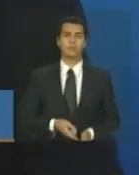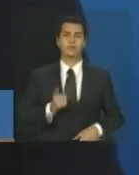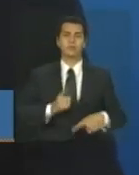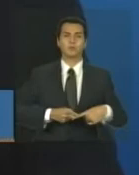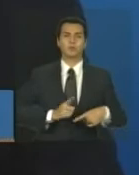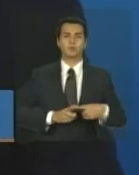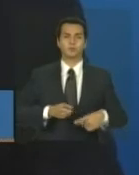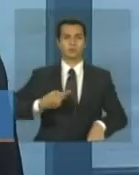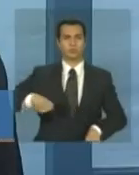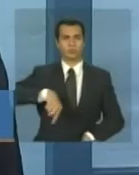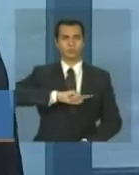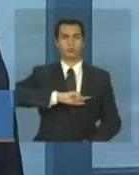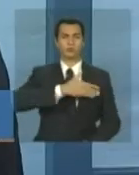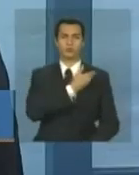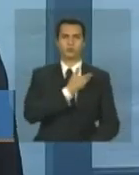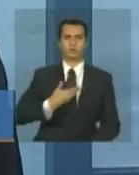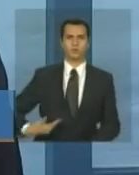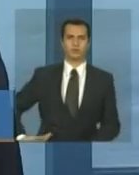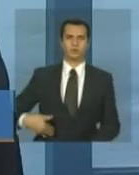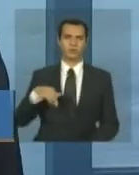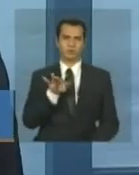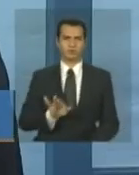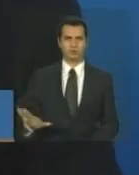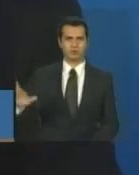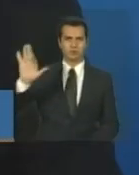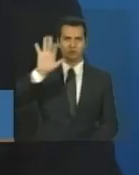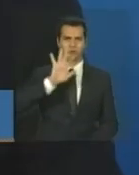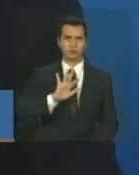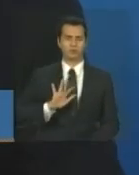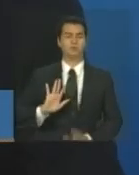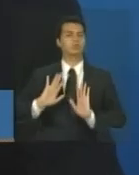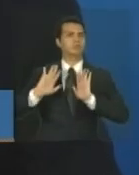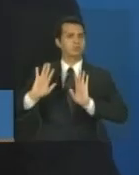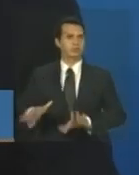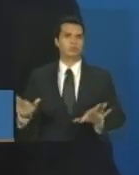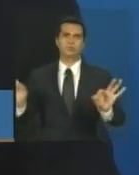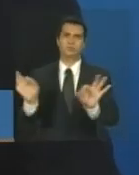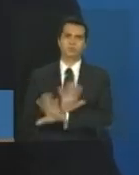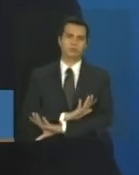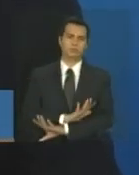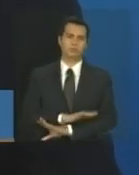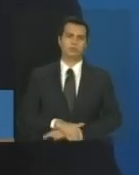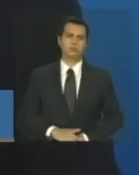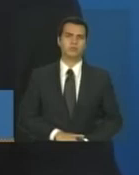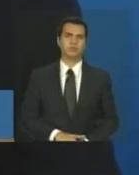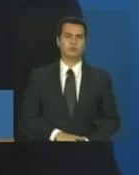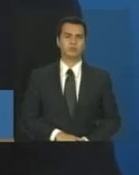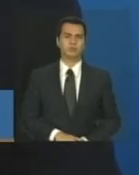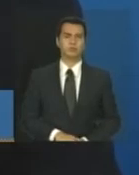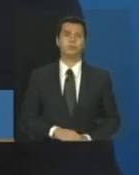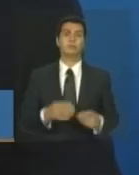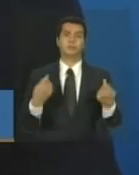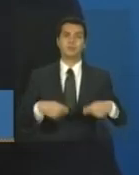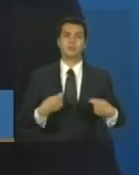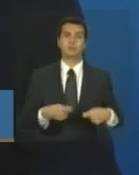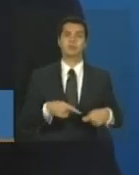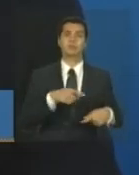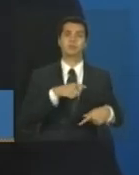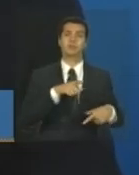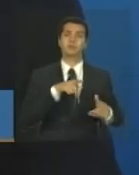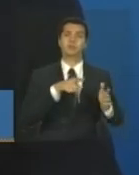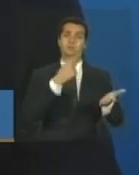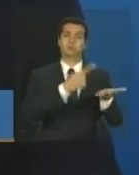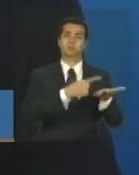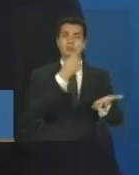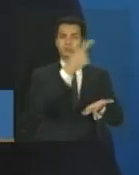para a união né as contas dos recursos repassados já foram prestados pelo resultado então ele precisa Observar